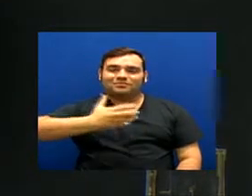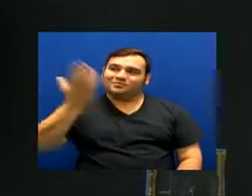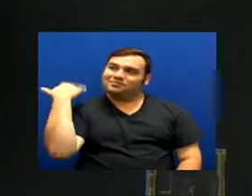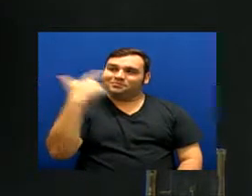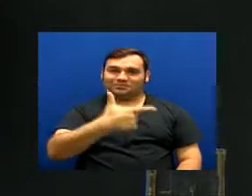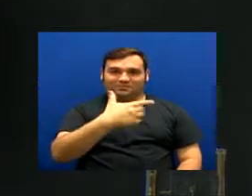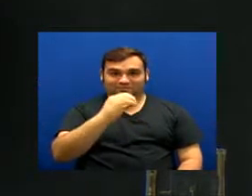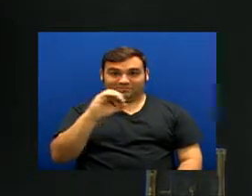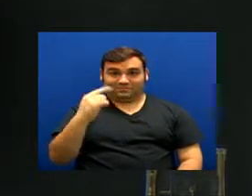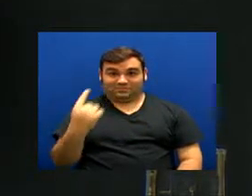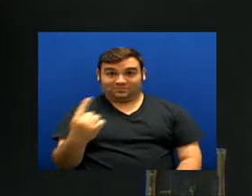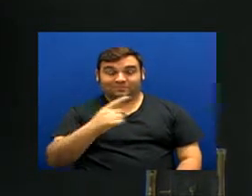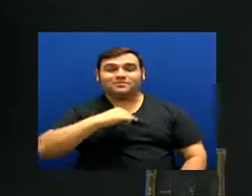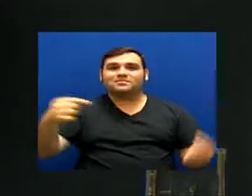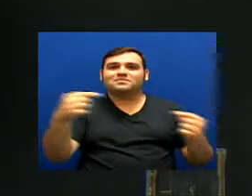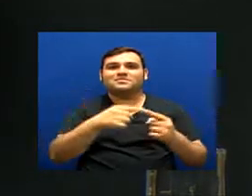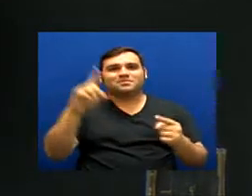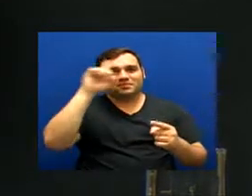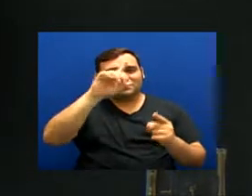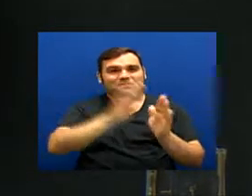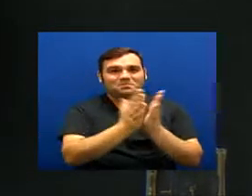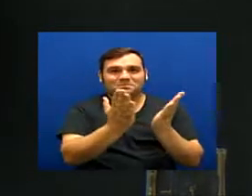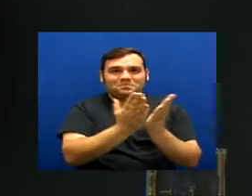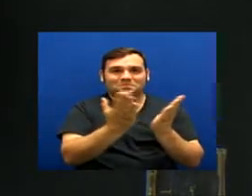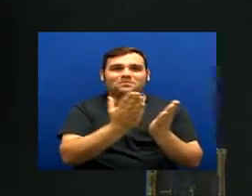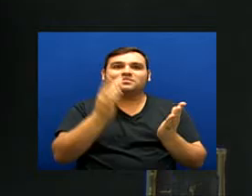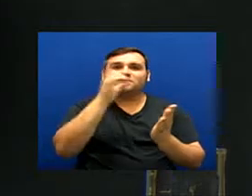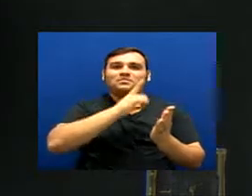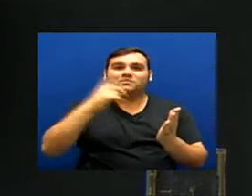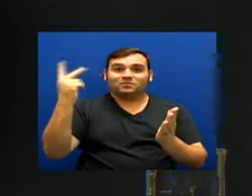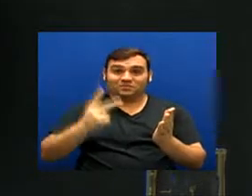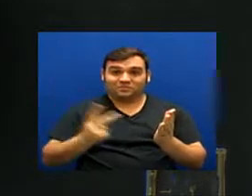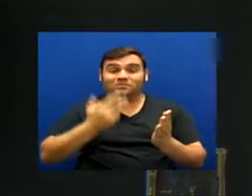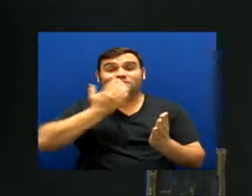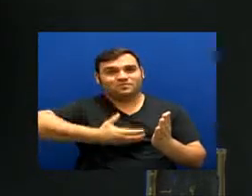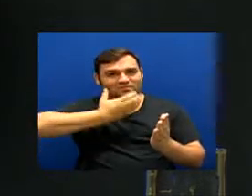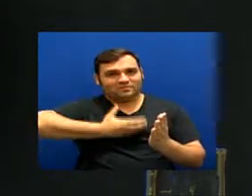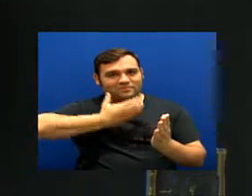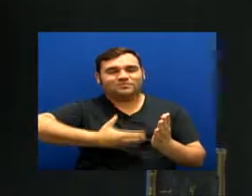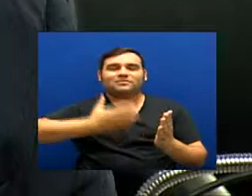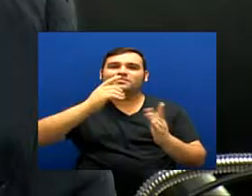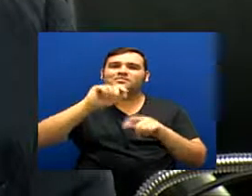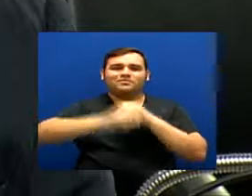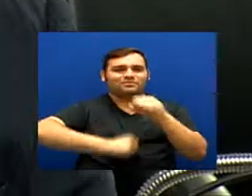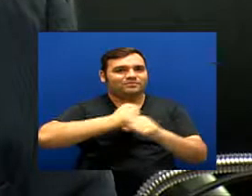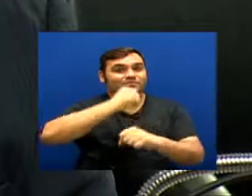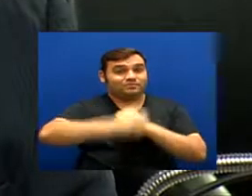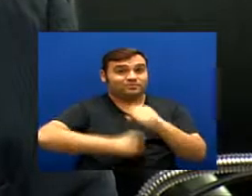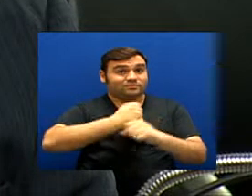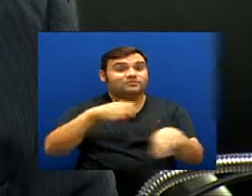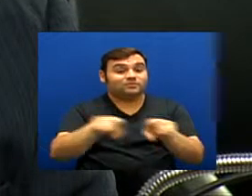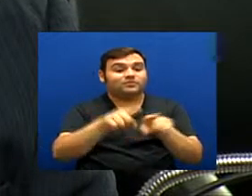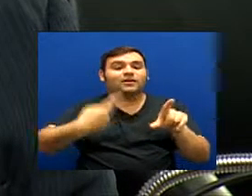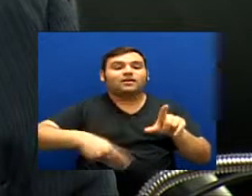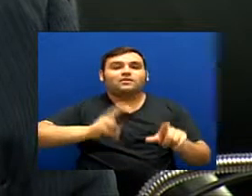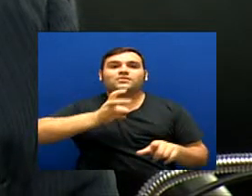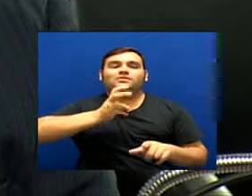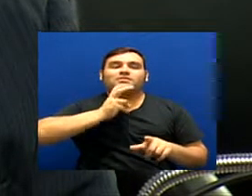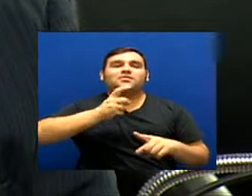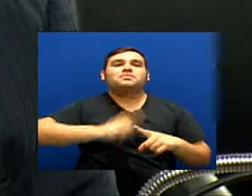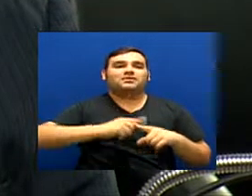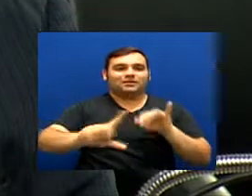em 1549, na Grã-Bretanha, criado para disseminar o conhecimento da palavra de Deus. No